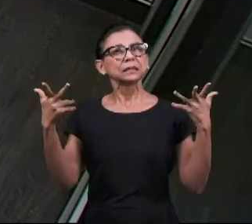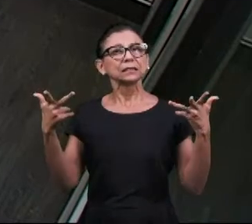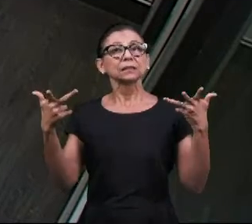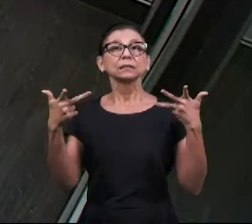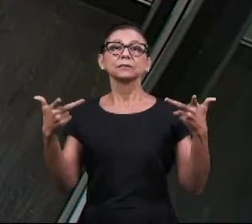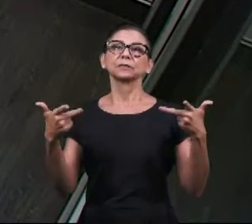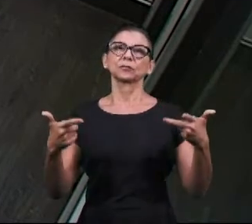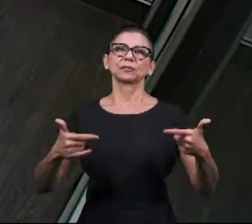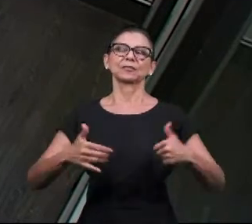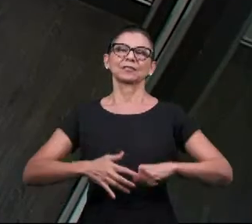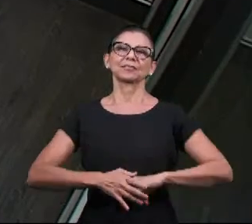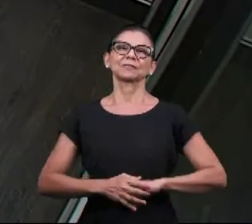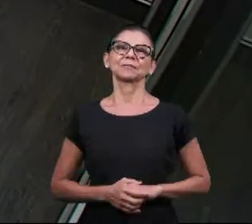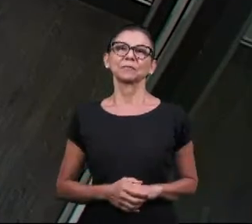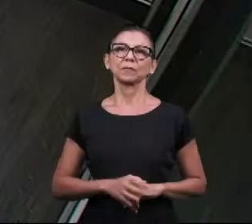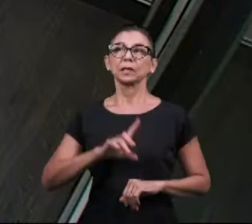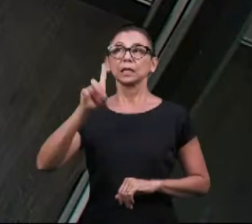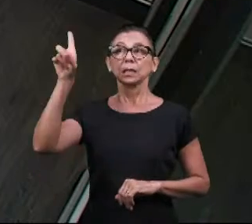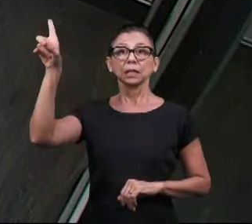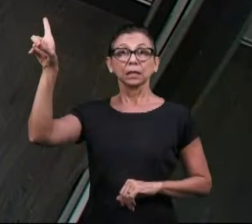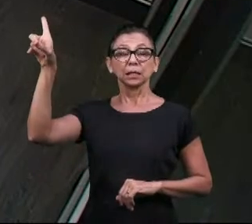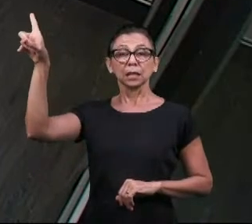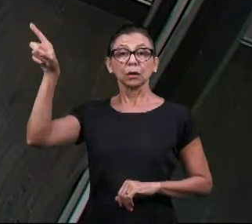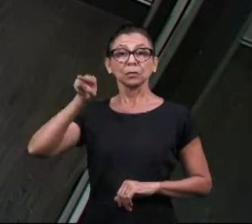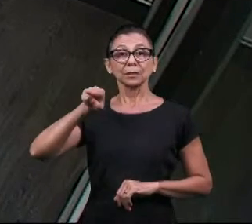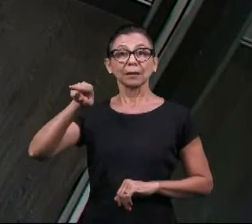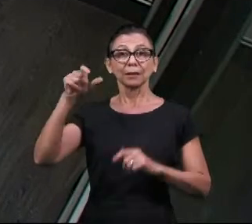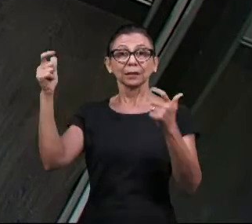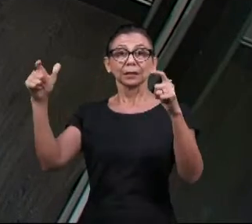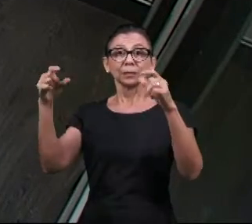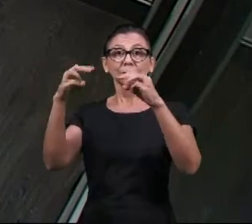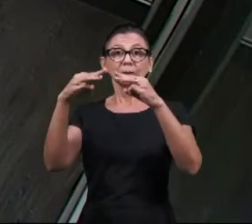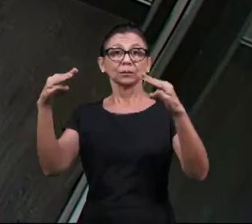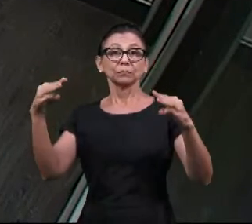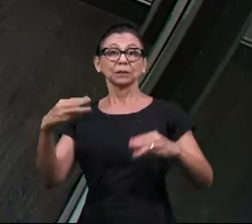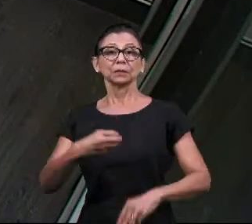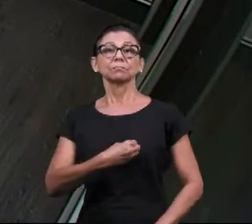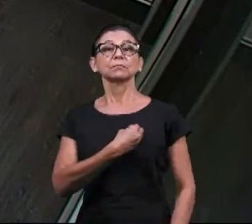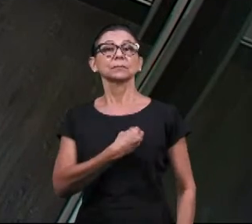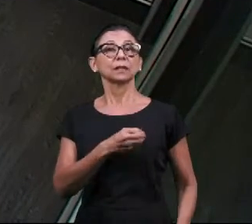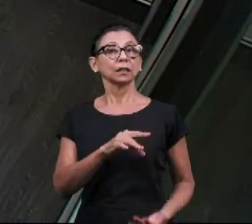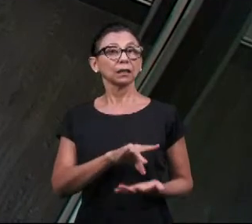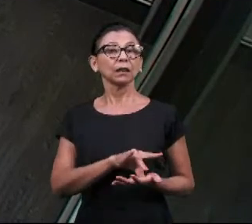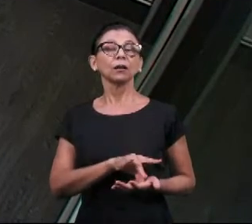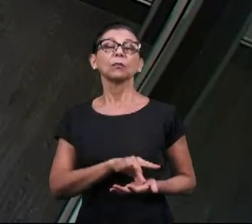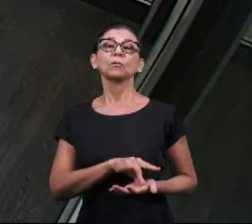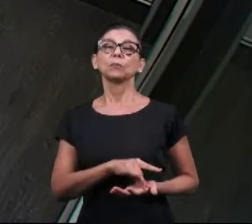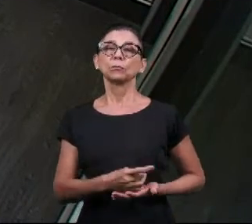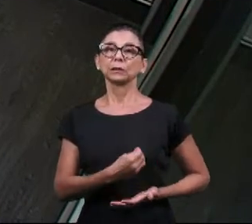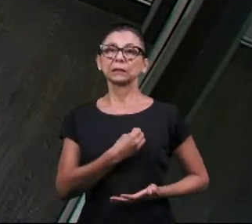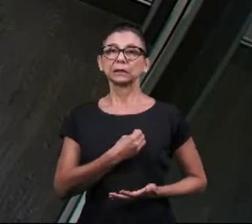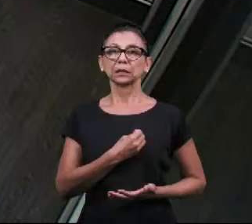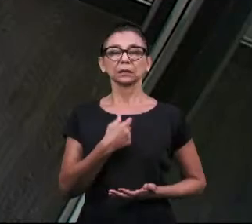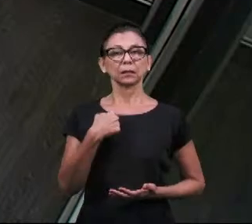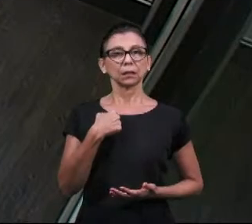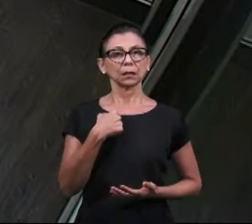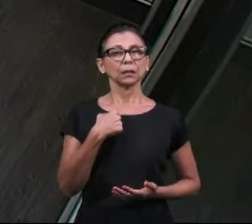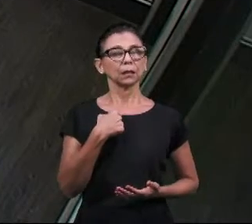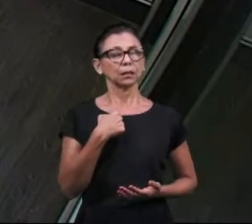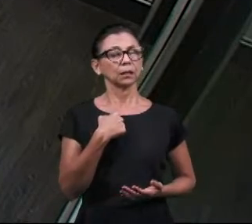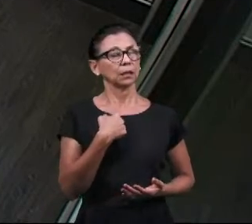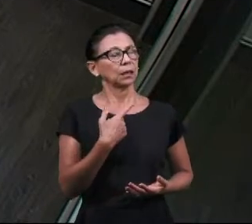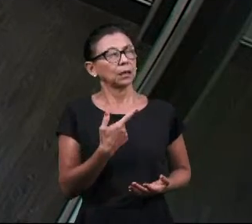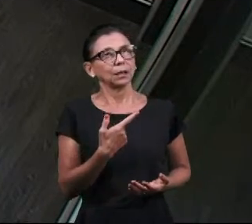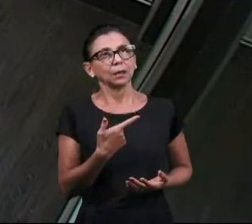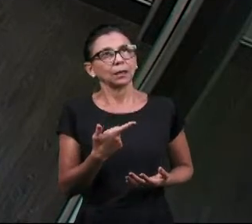maravilhoso. Deus habita naquele lugar. Nós cremos. Deus habita naquele lugar. É algo assim,